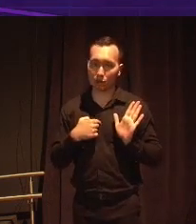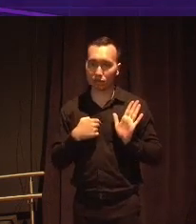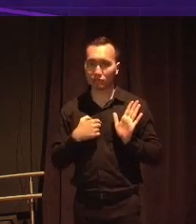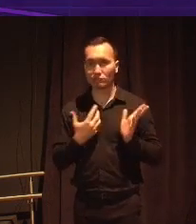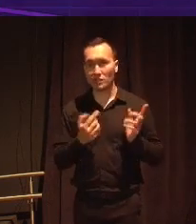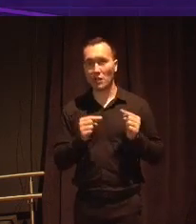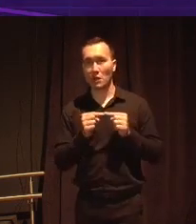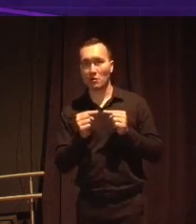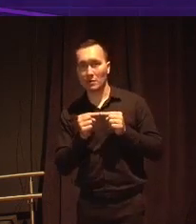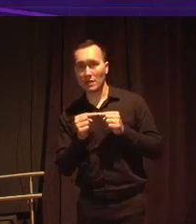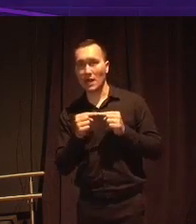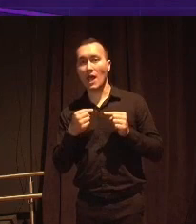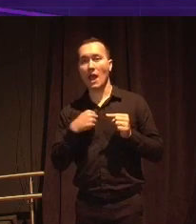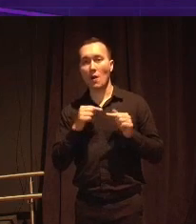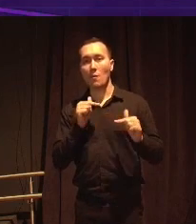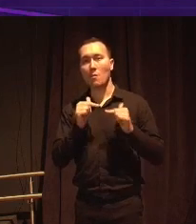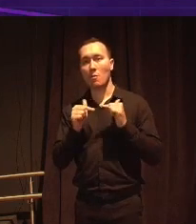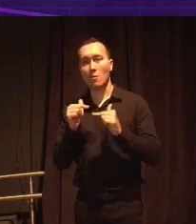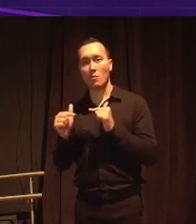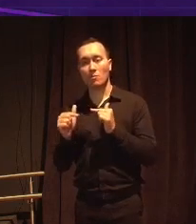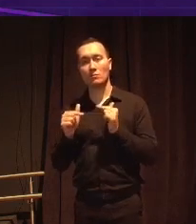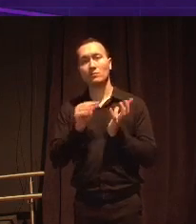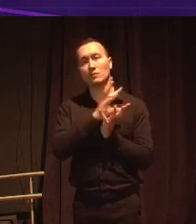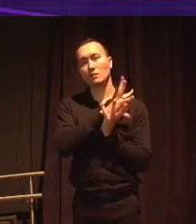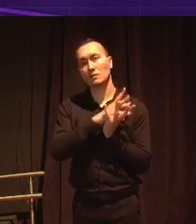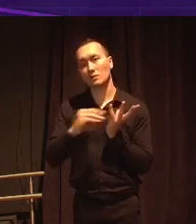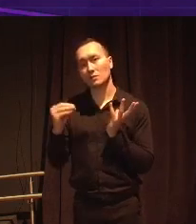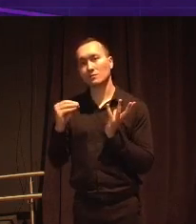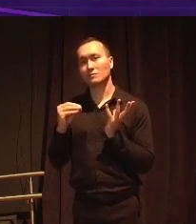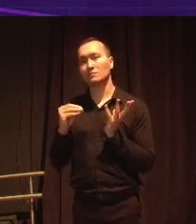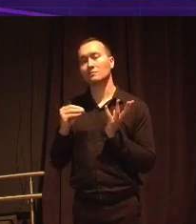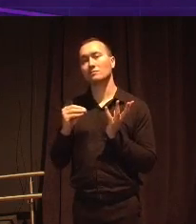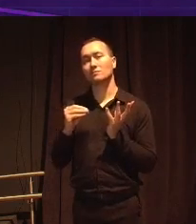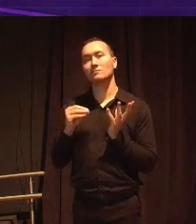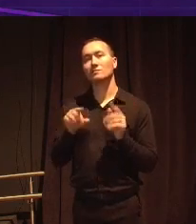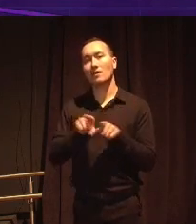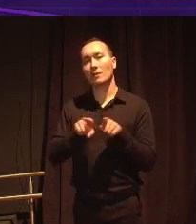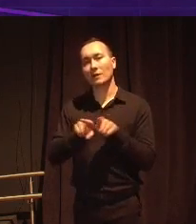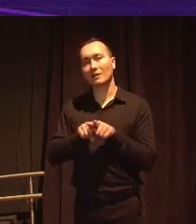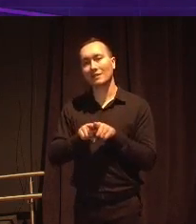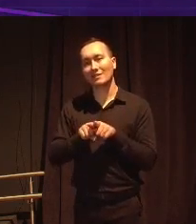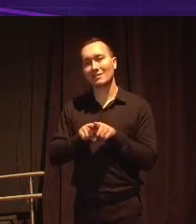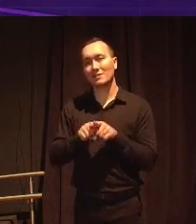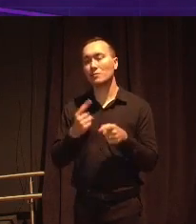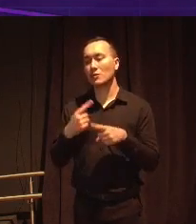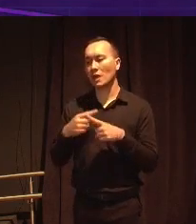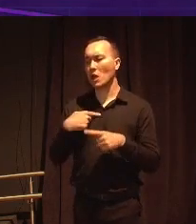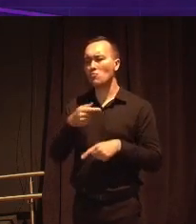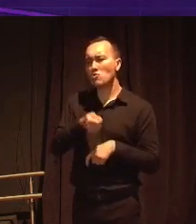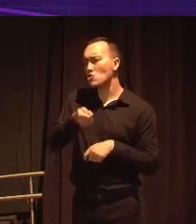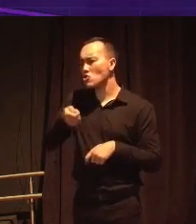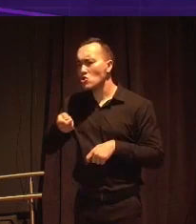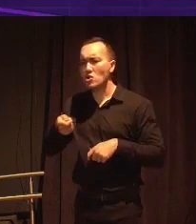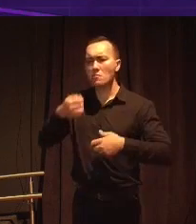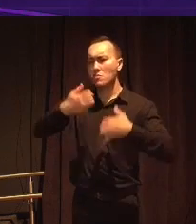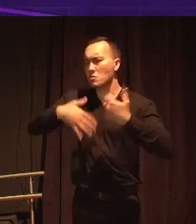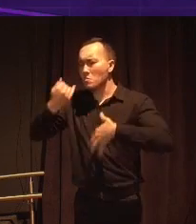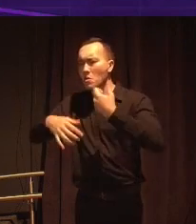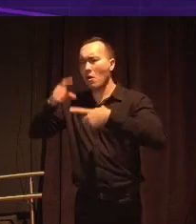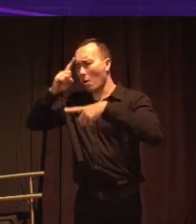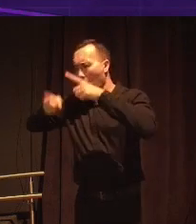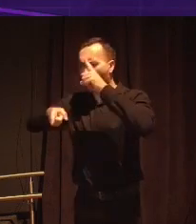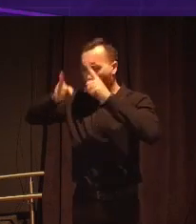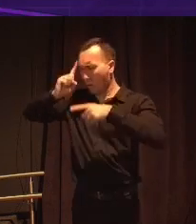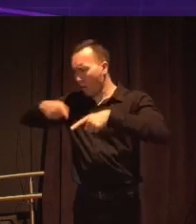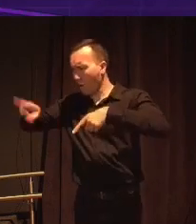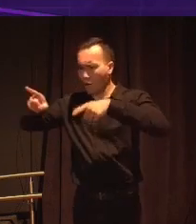para a liderança, onde a gente faz mais perguntas do que impõe alguma coisa, né? Então, eu